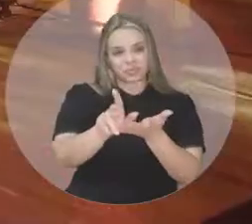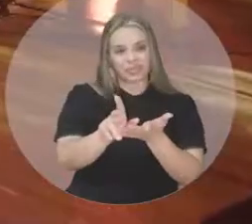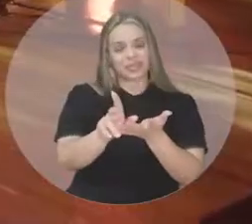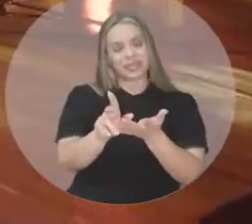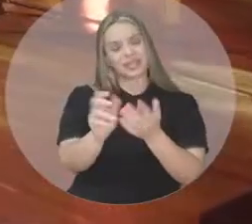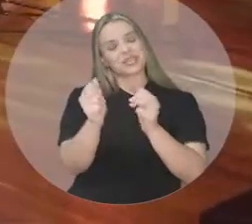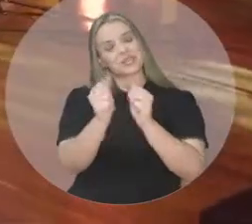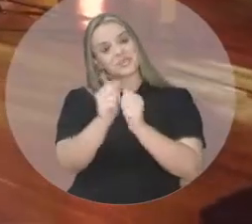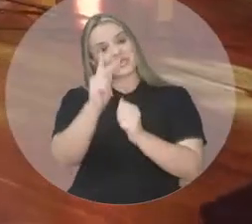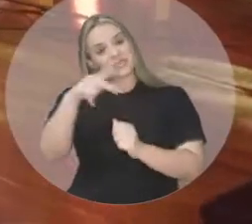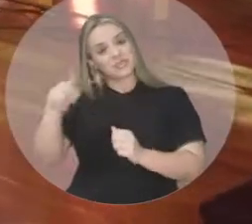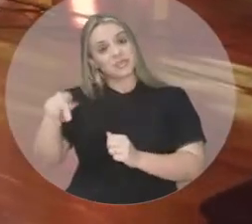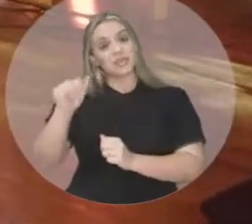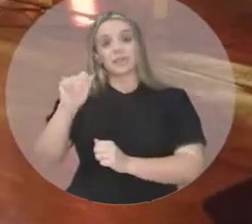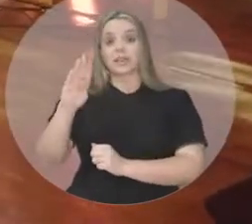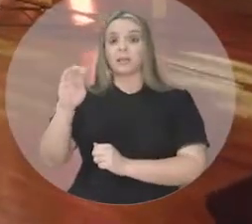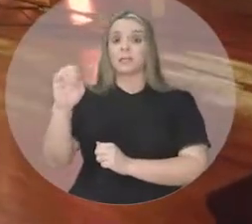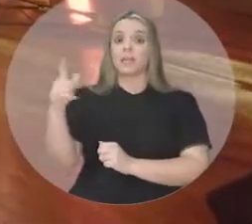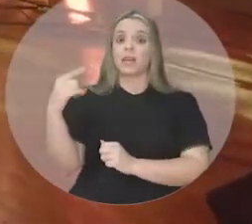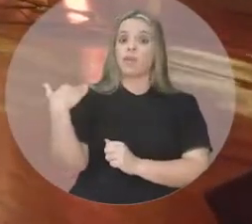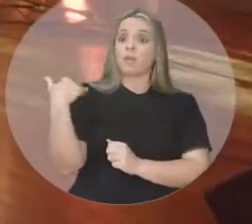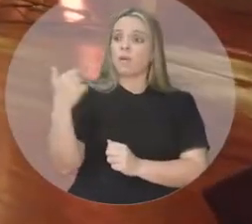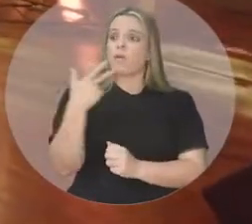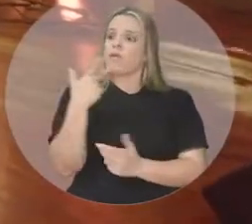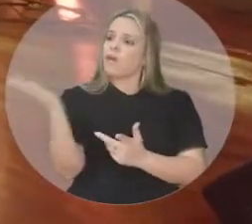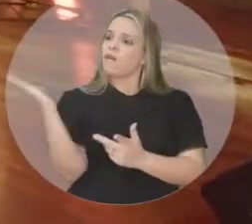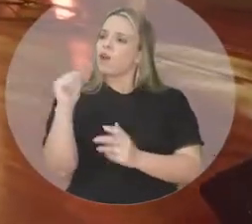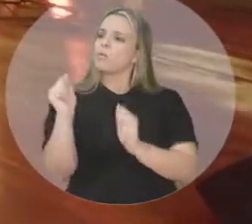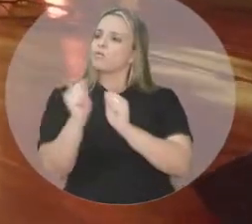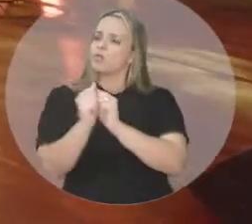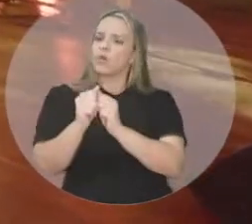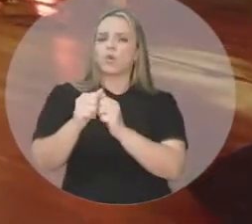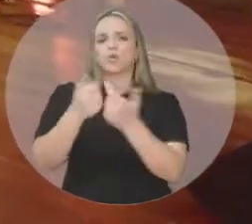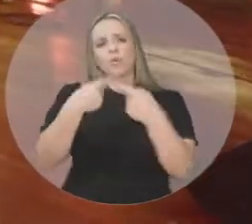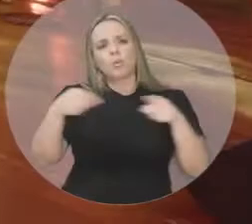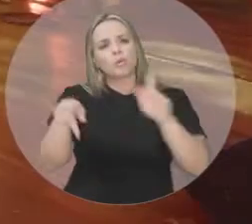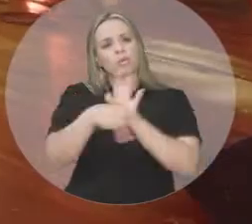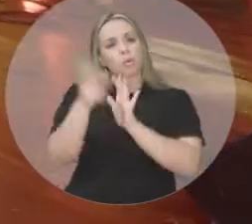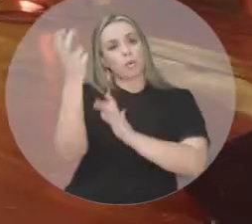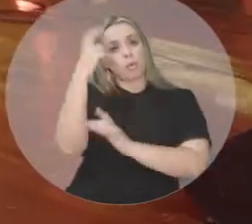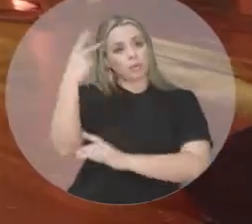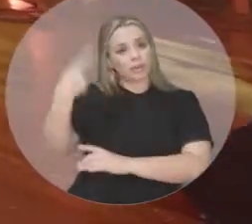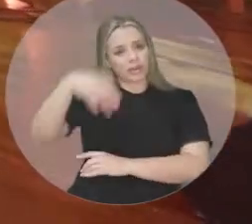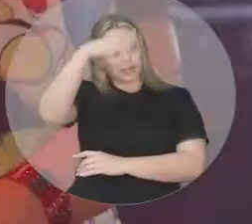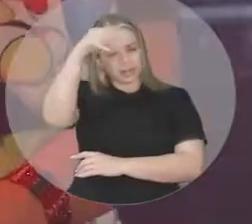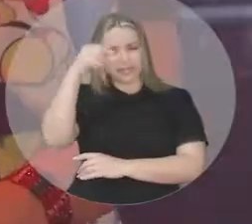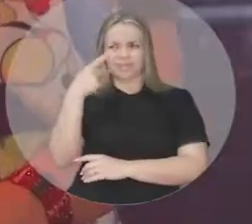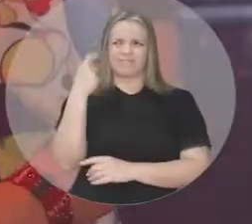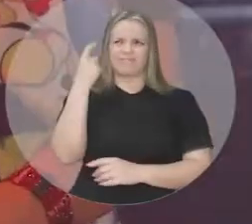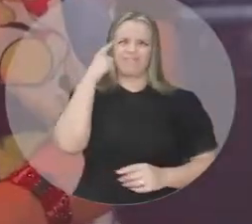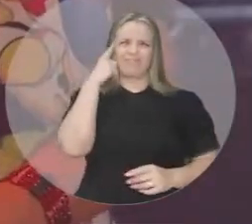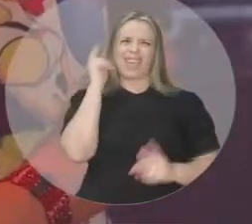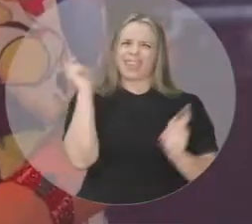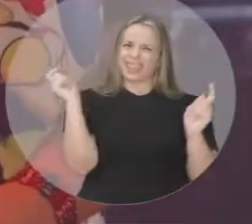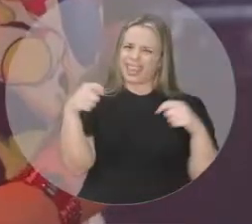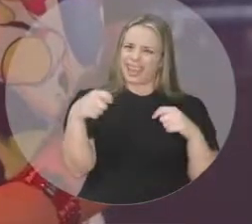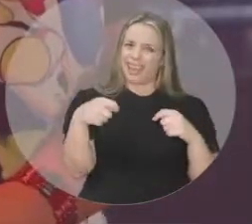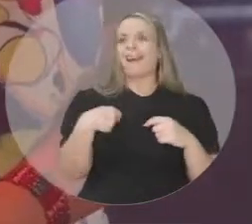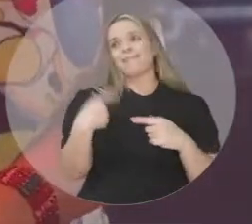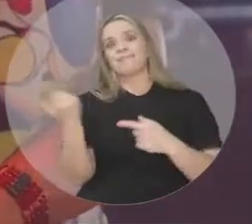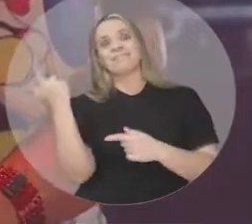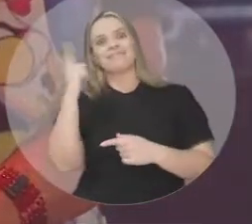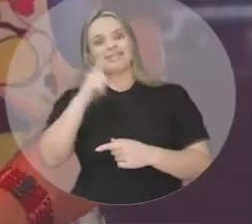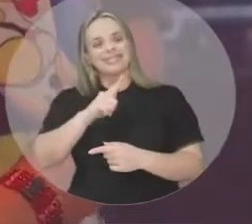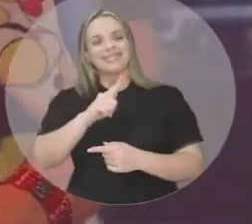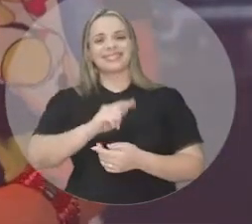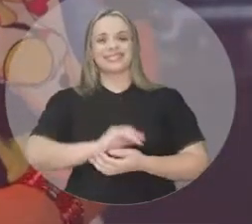aberto. Hoje eu estou deixando o meu legado dentro de Cuiabá, do Mato Grosso e nosso Brasil. Porque levar um grupo para o mundo,